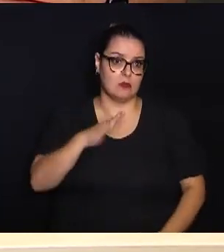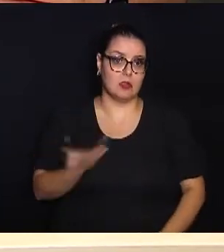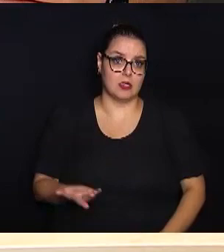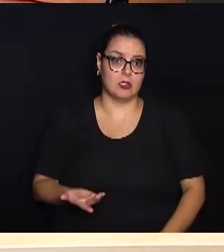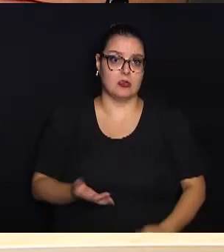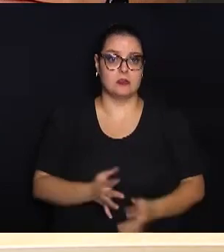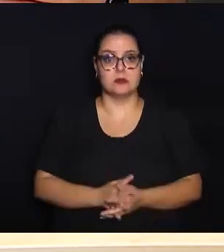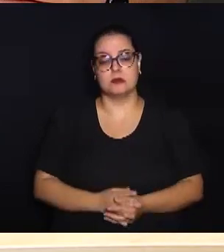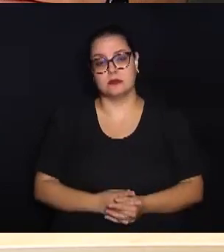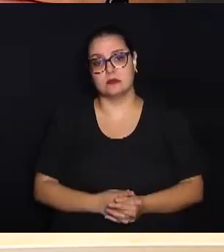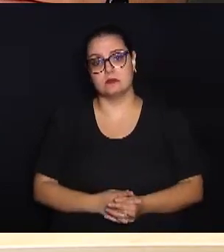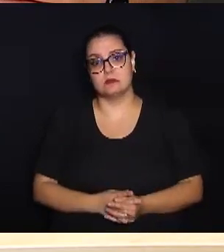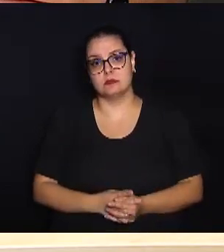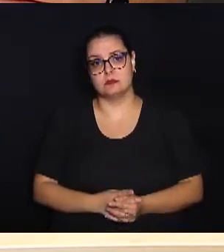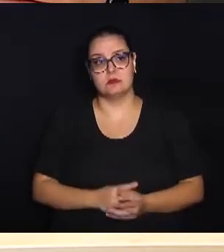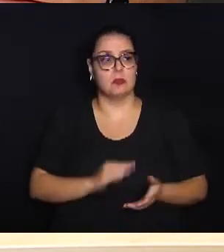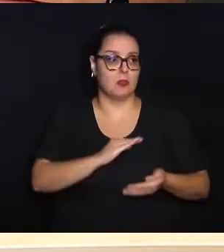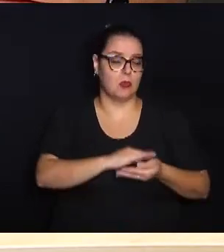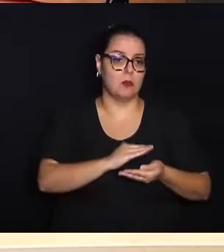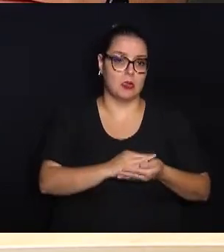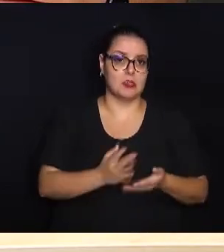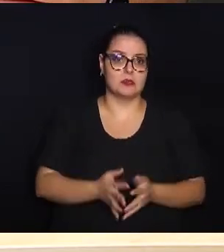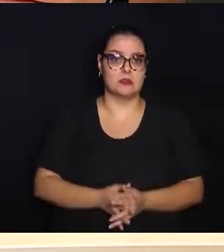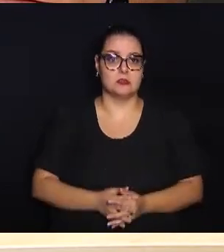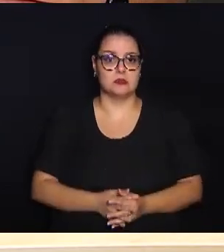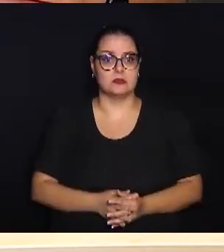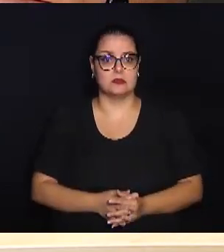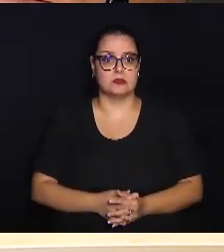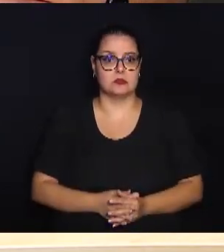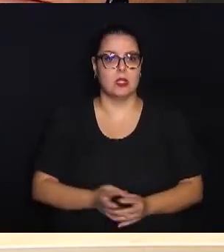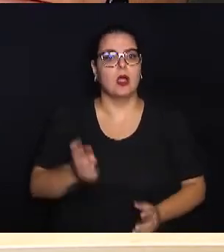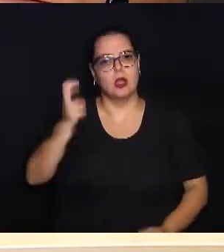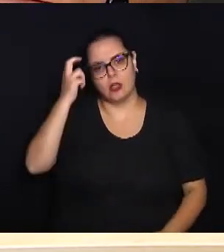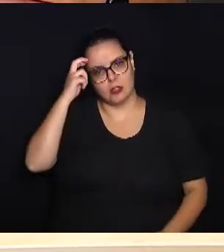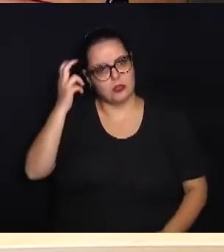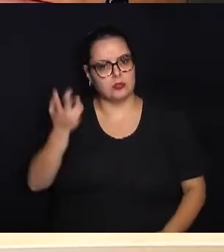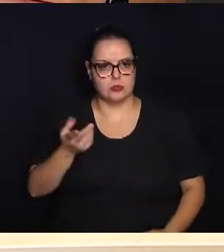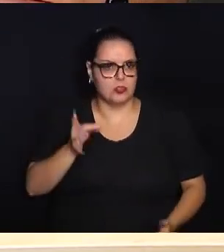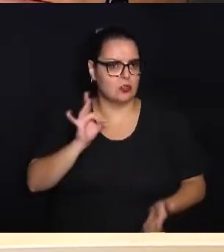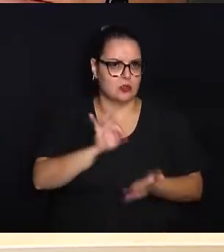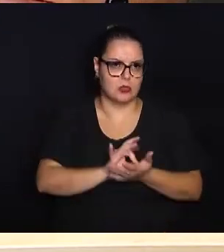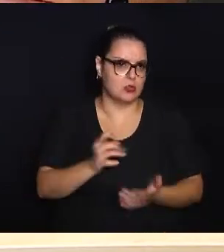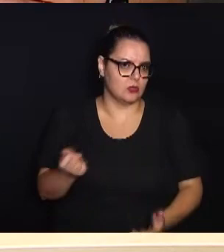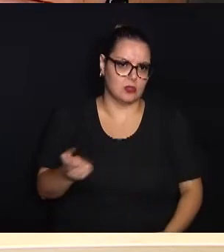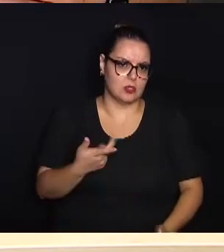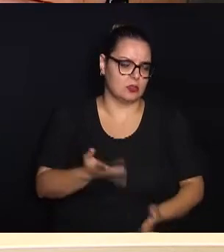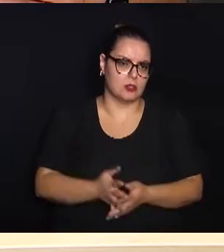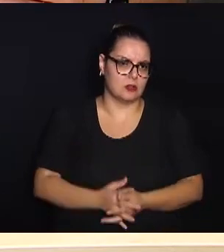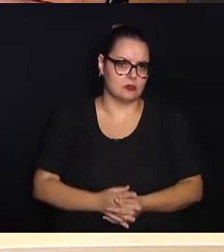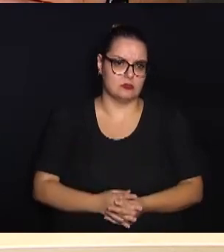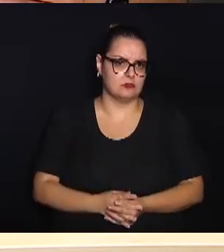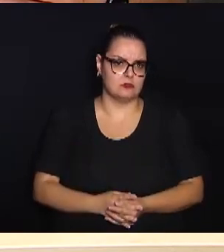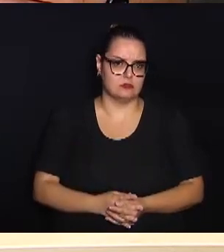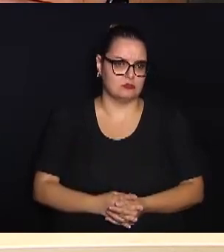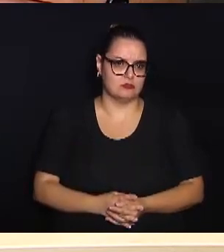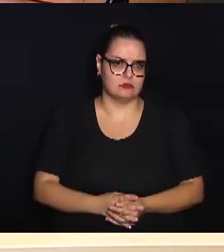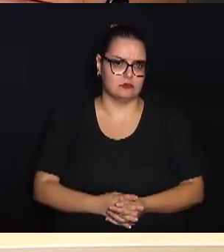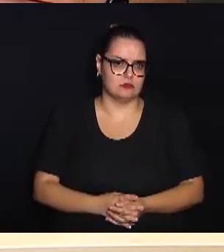muito mais que a Academia de Poupança, mas é mais pela questão cultural do que efetivamente questão